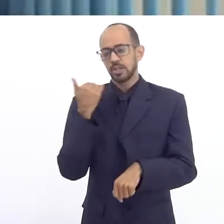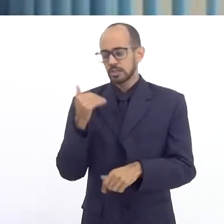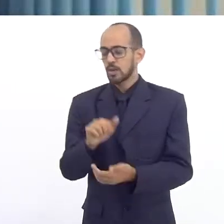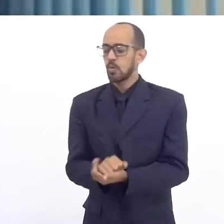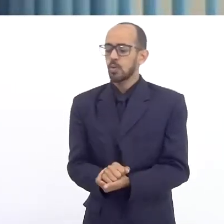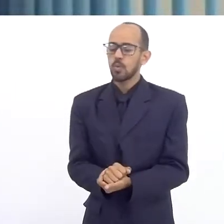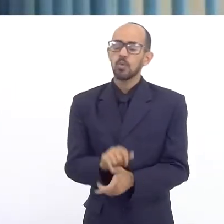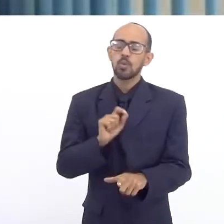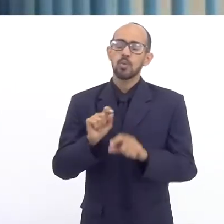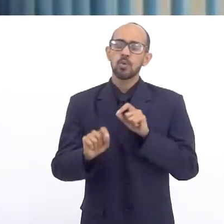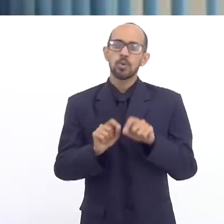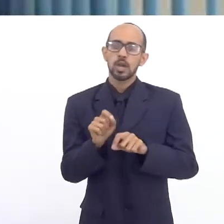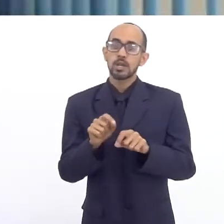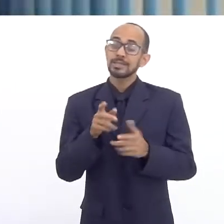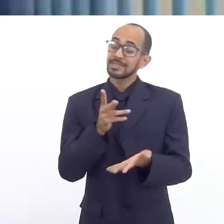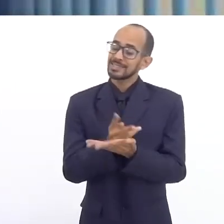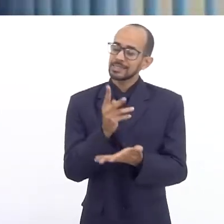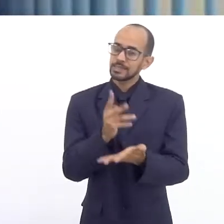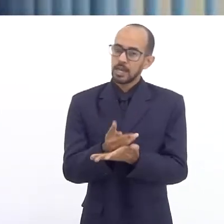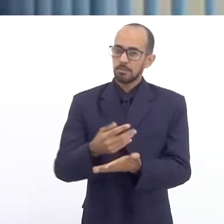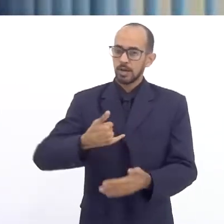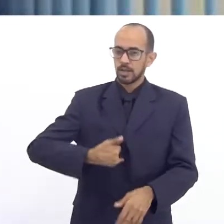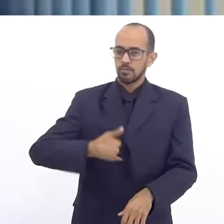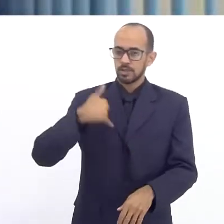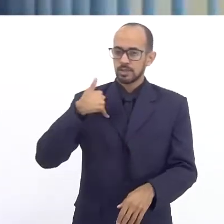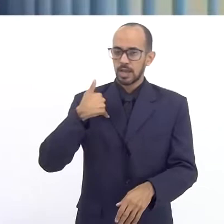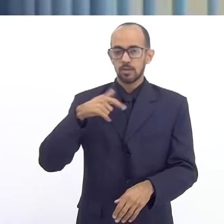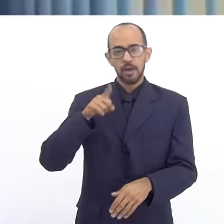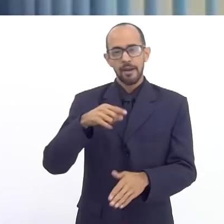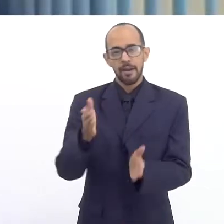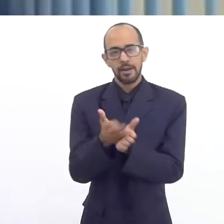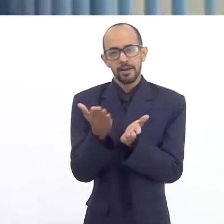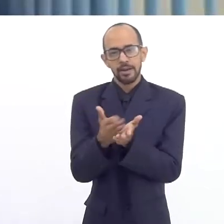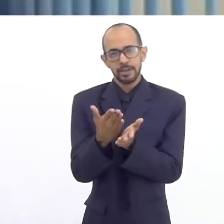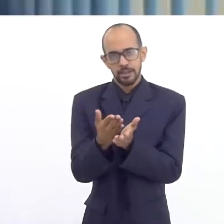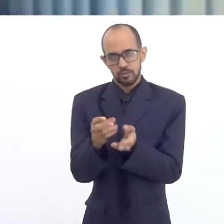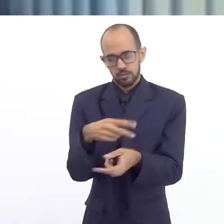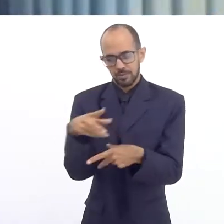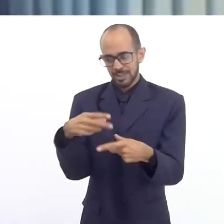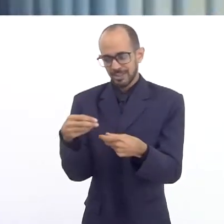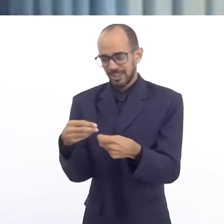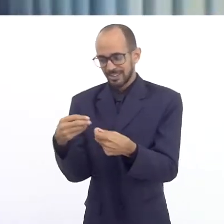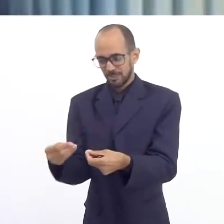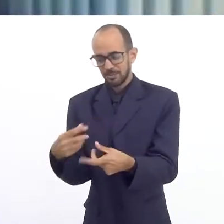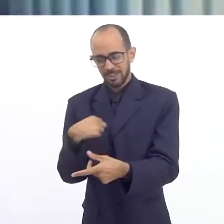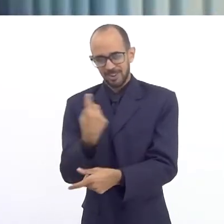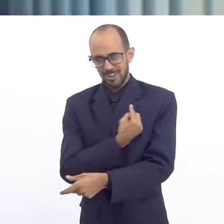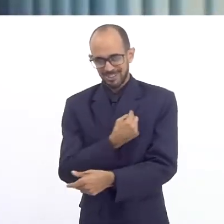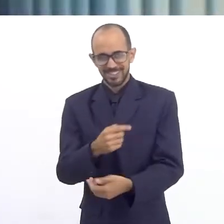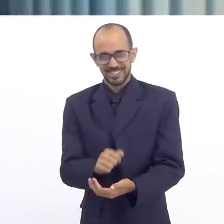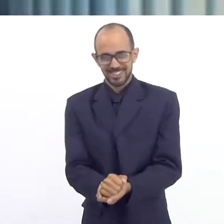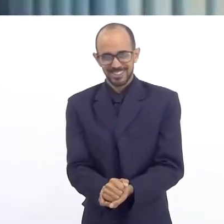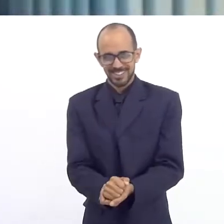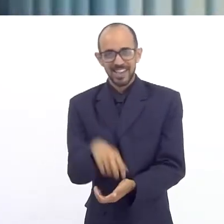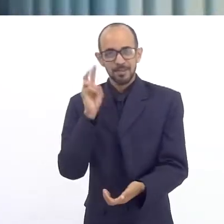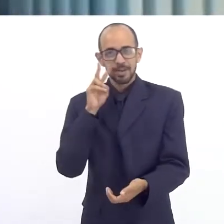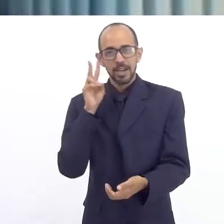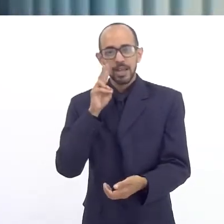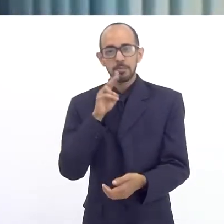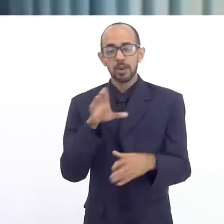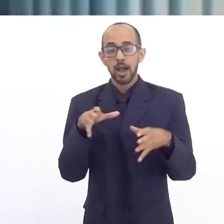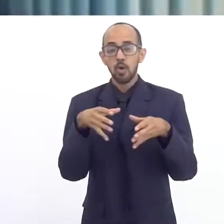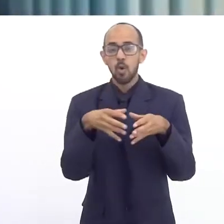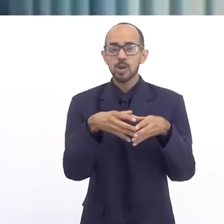falecida também, todo aniversário meu e das minhas irmãs eram livros que a gente ganhava, sabe? Eu me lembro